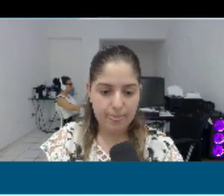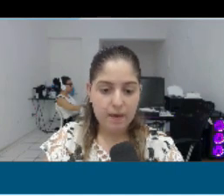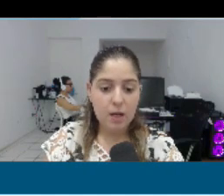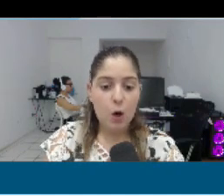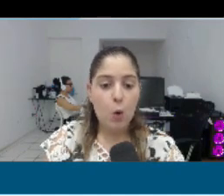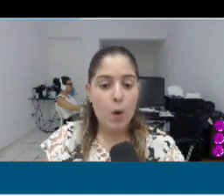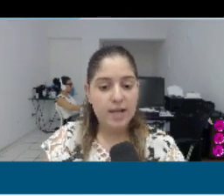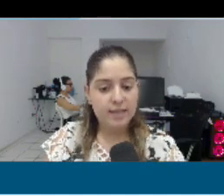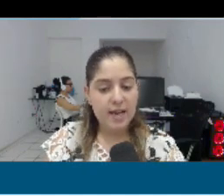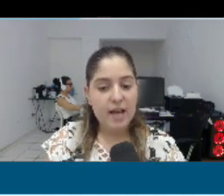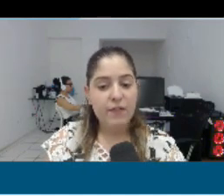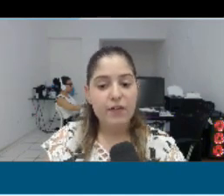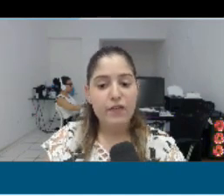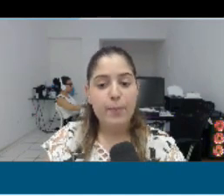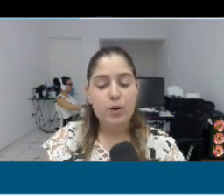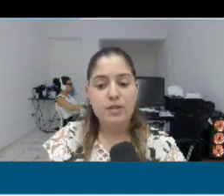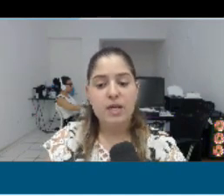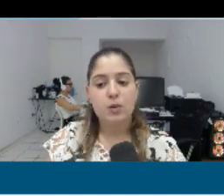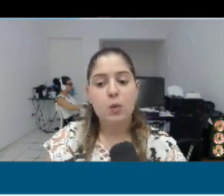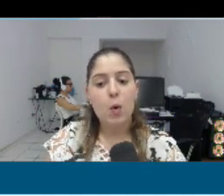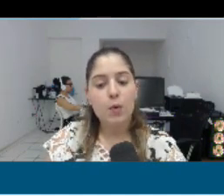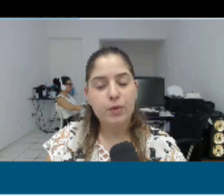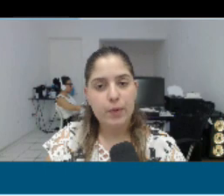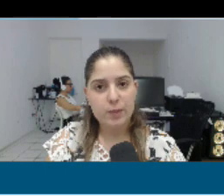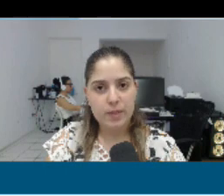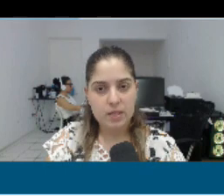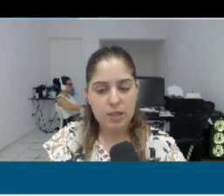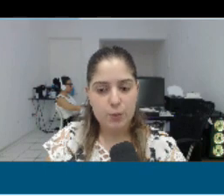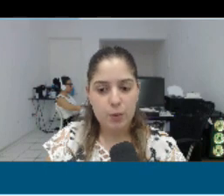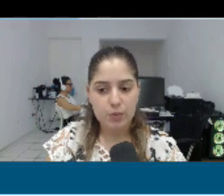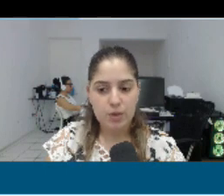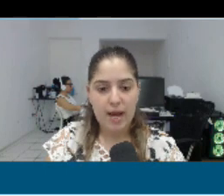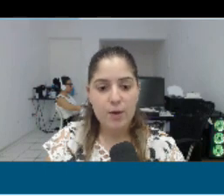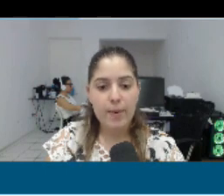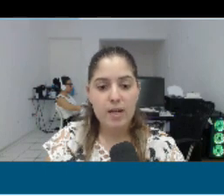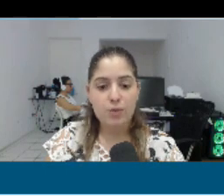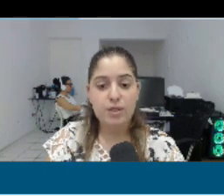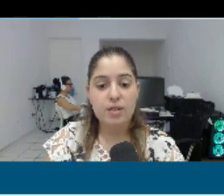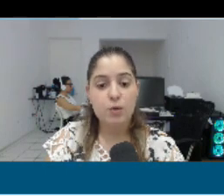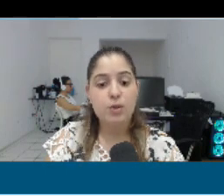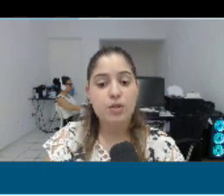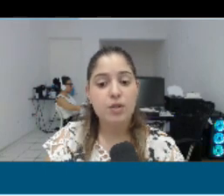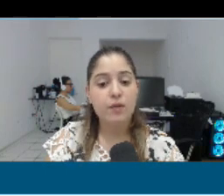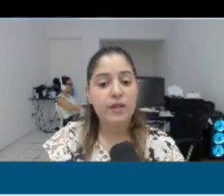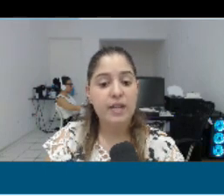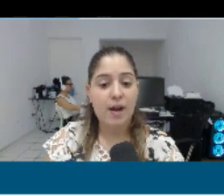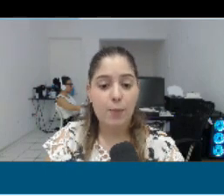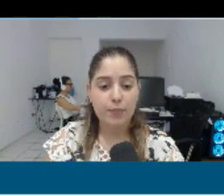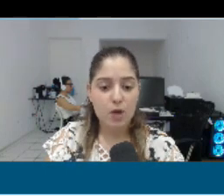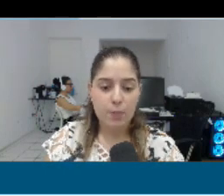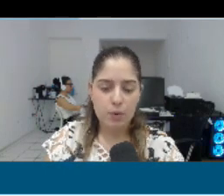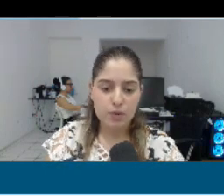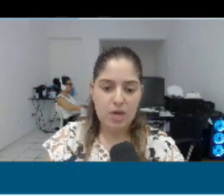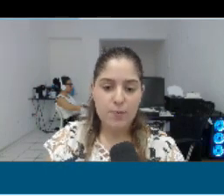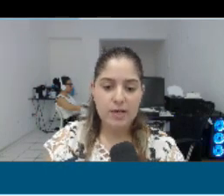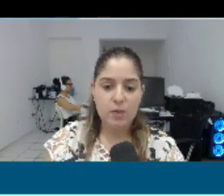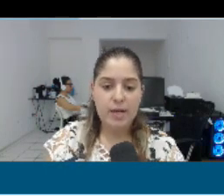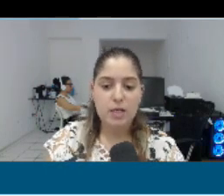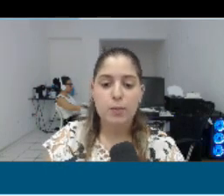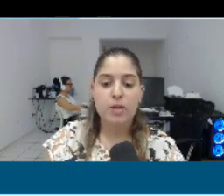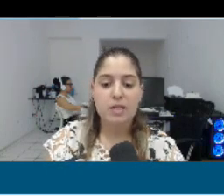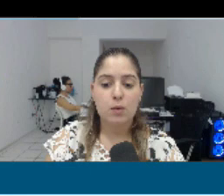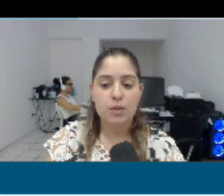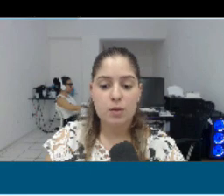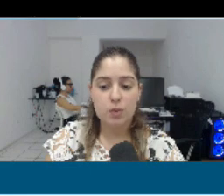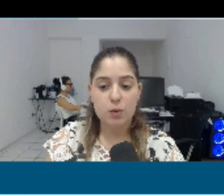Justiça. O STF envia processo contra o ex-presidente Bolsonaro para a Justiça do Distrito Federal. Bolsonaro passou